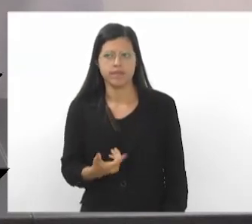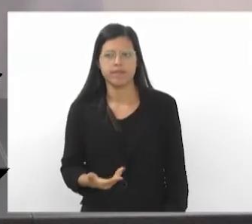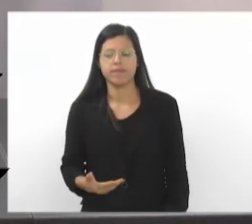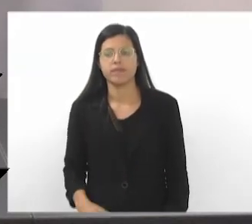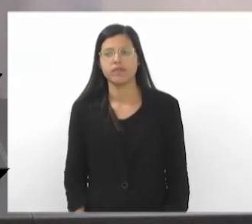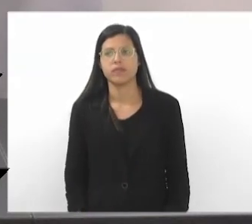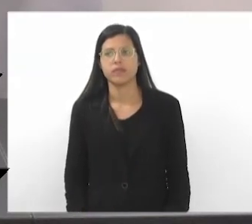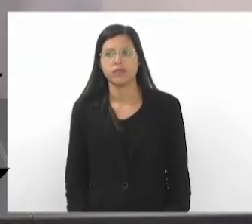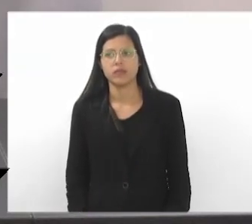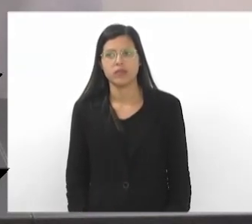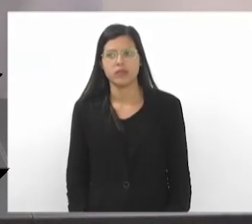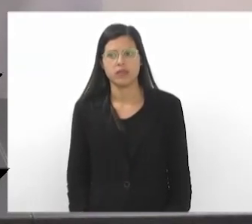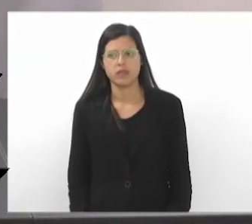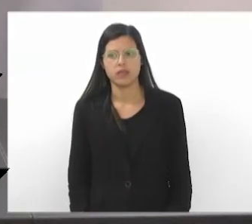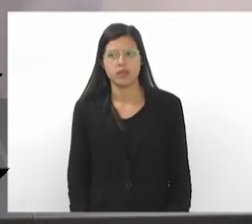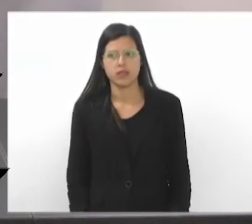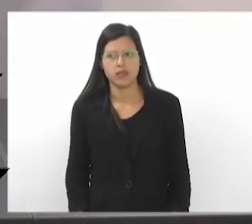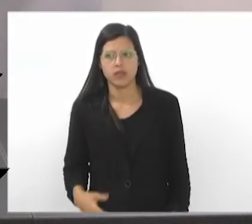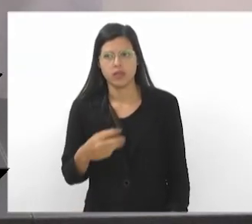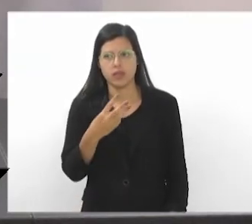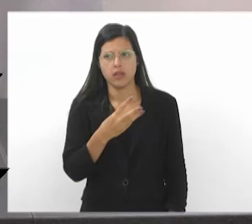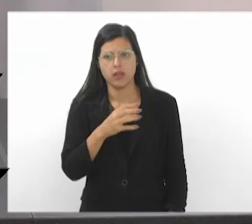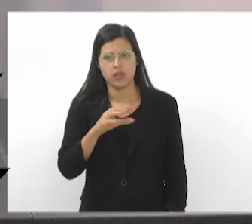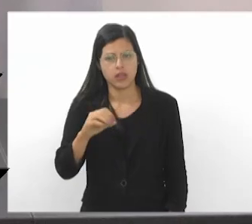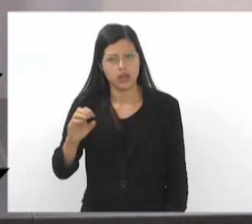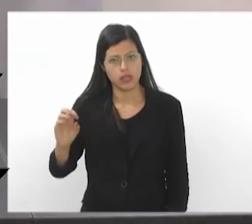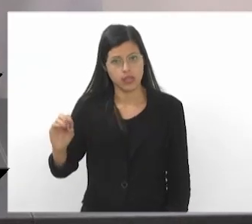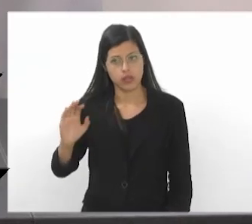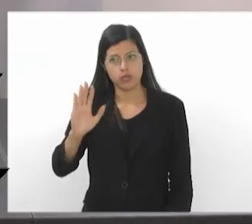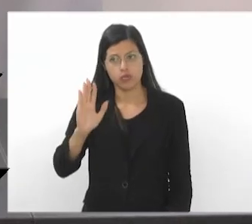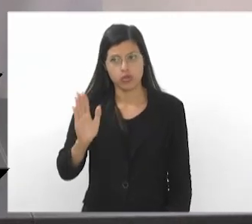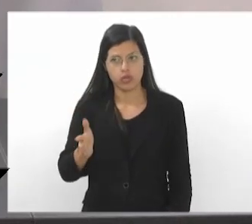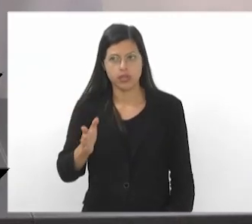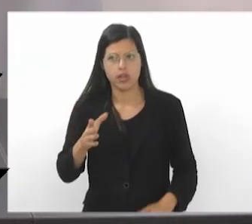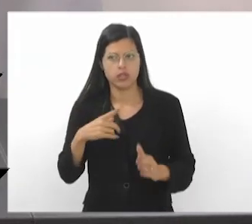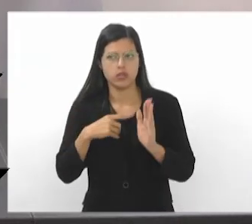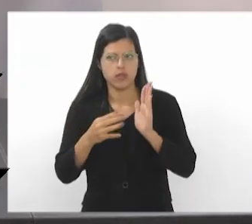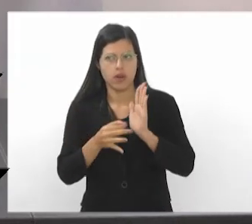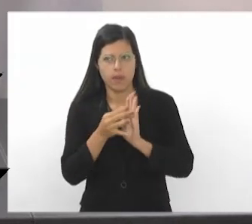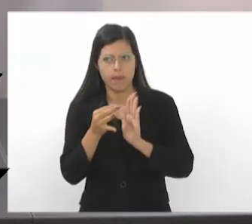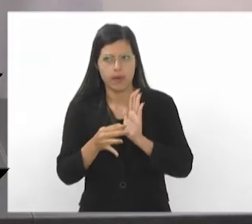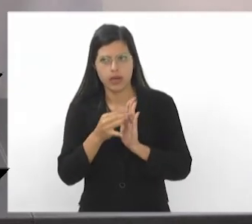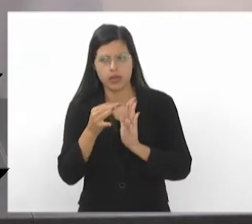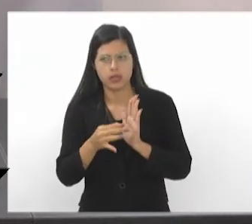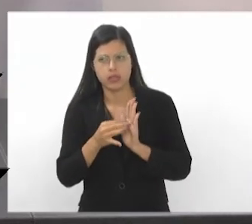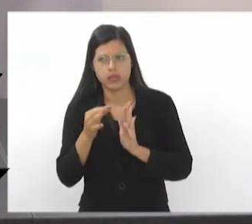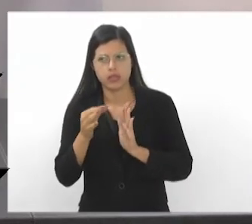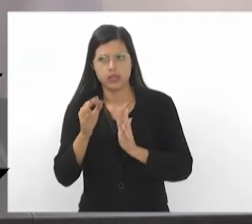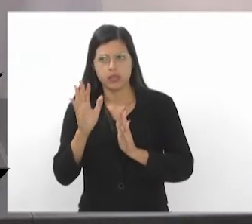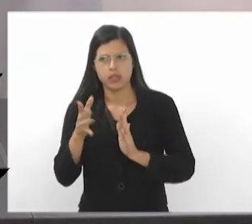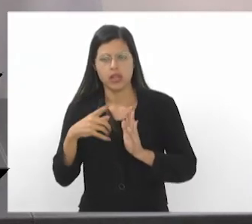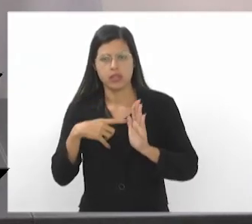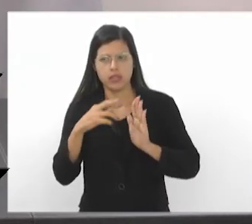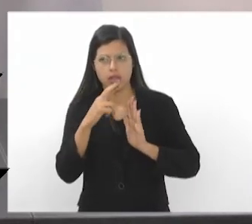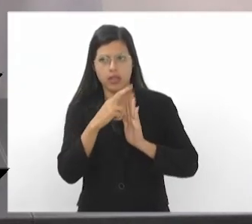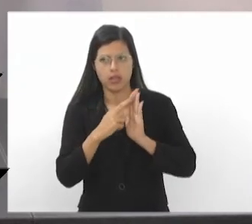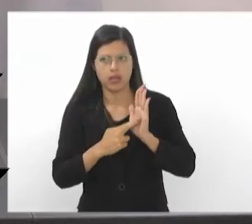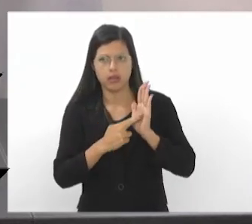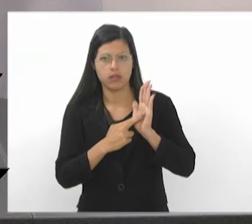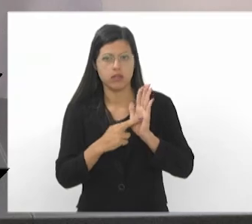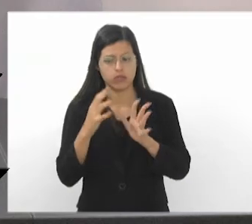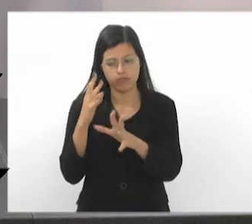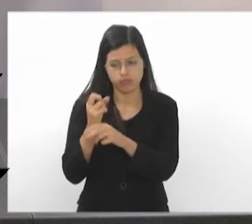E aproximadamente 300 que já receberam parecer e que já têm relator. Ou seja, são